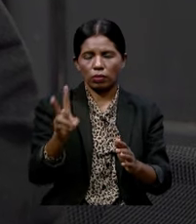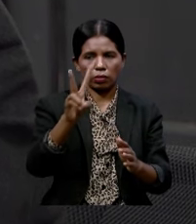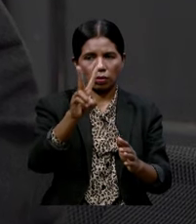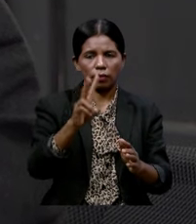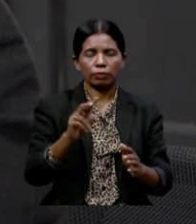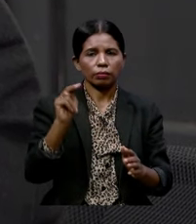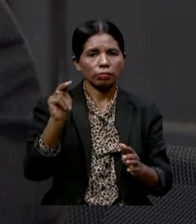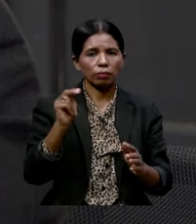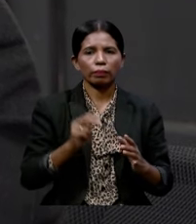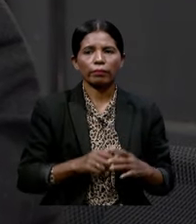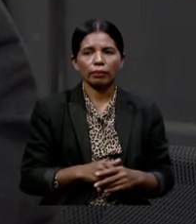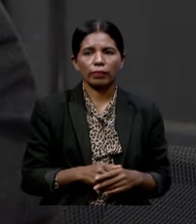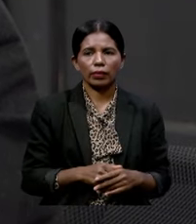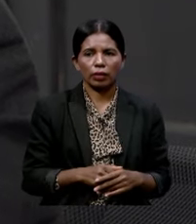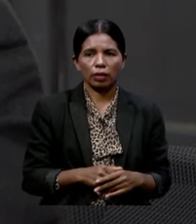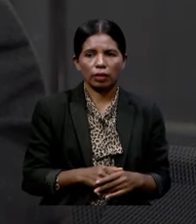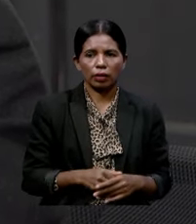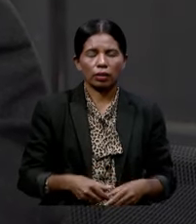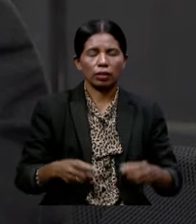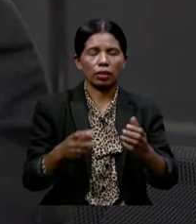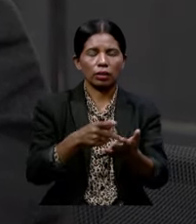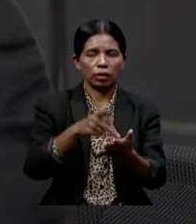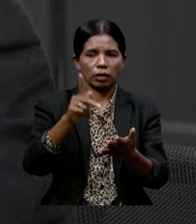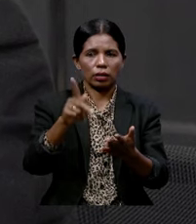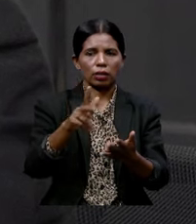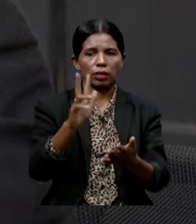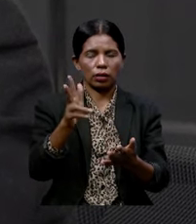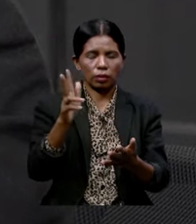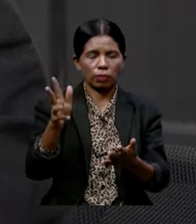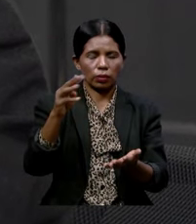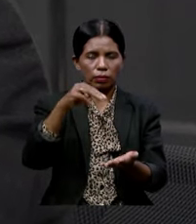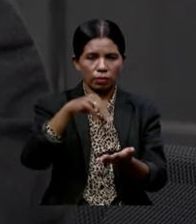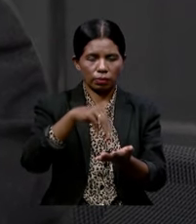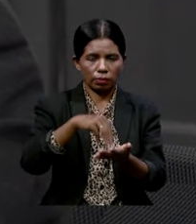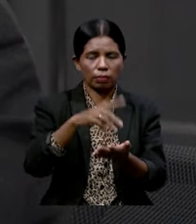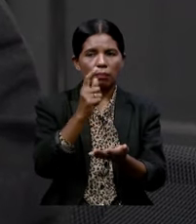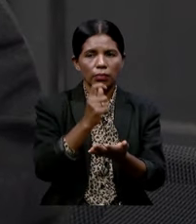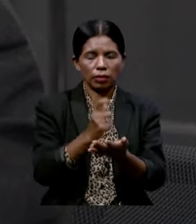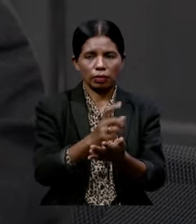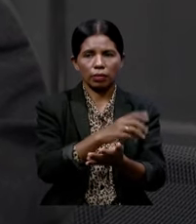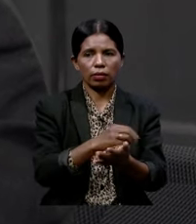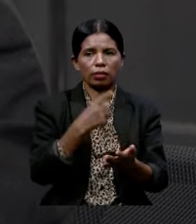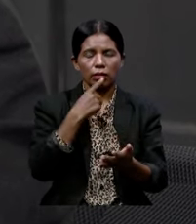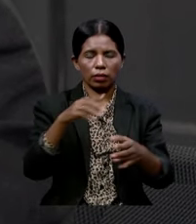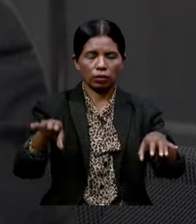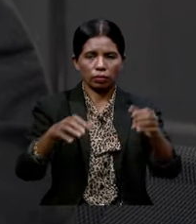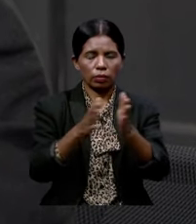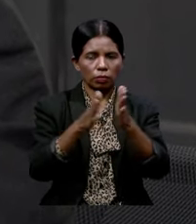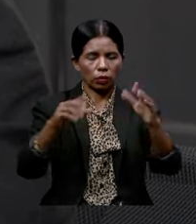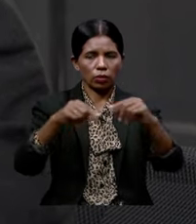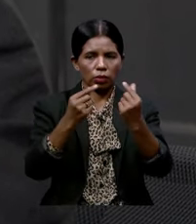82/2022. Nia penalidade bota de $30,000. Lembra agora itahare, aplica galai, mas dalida ta ne serviço bota equipa